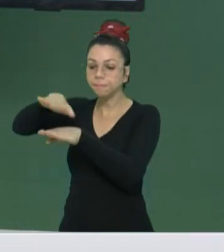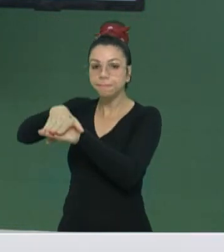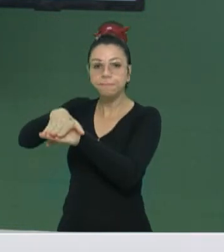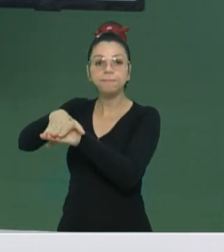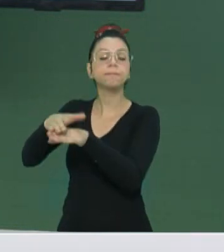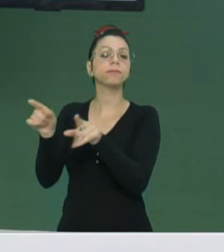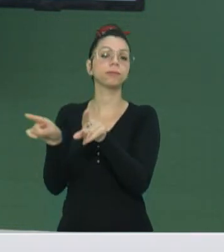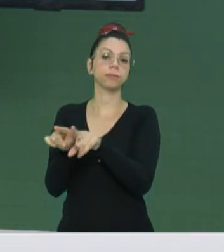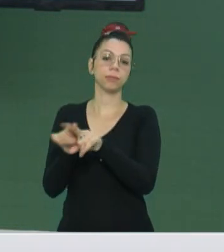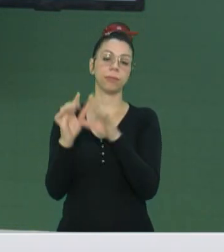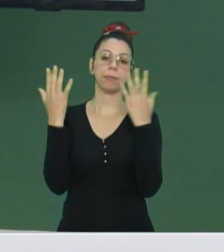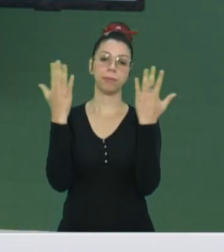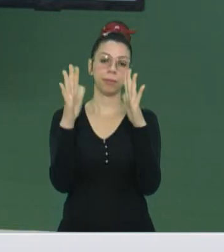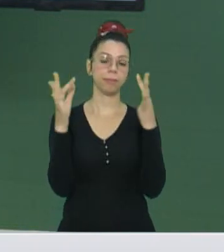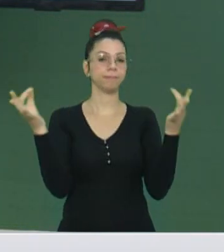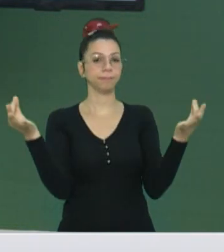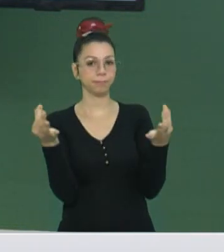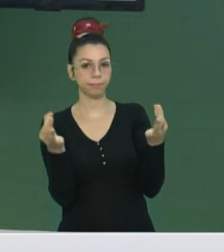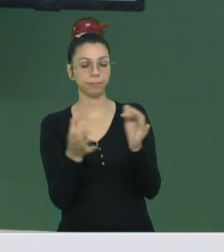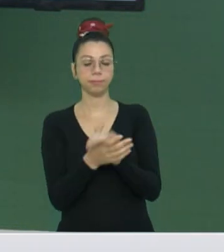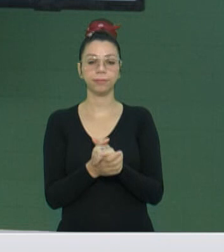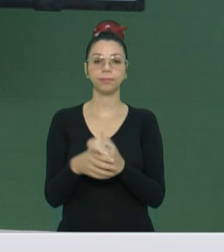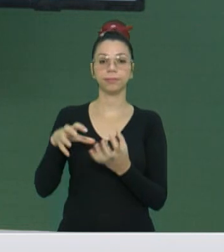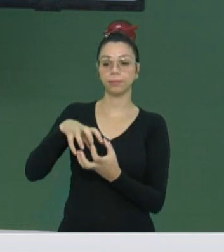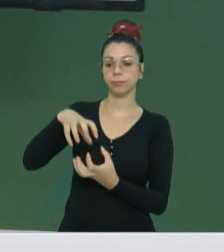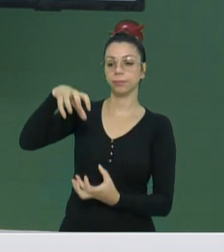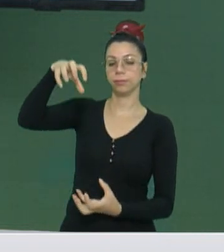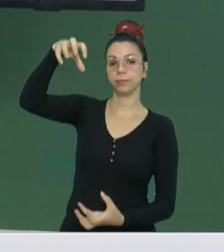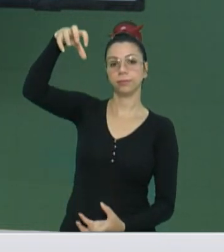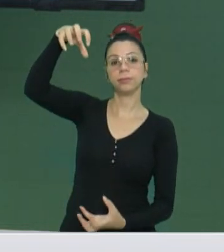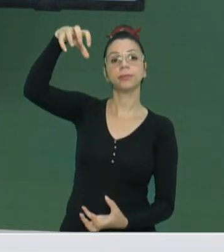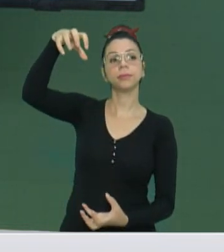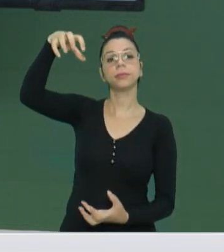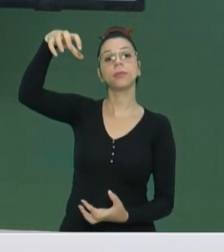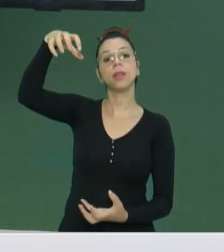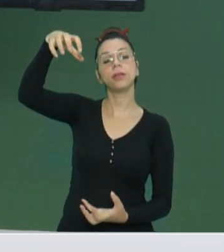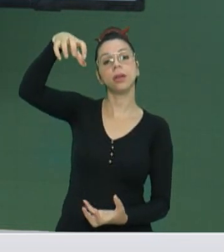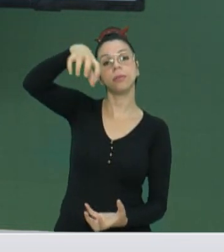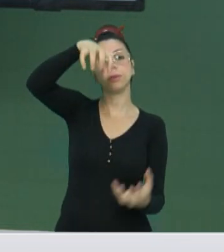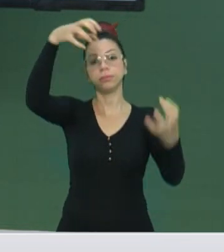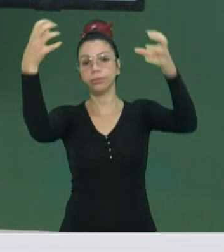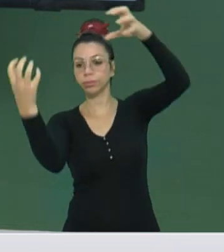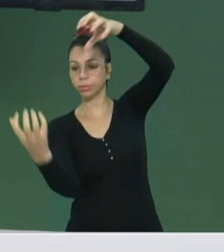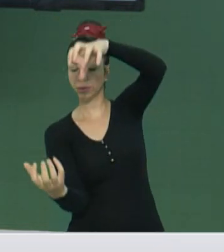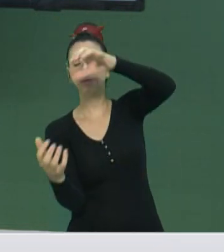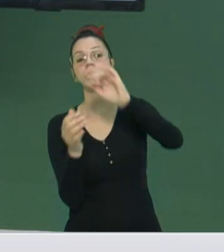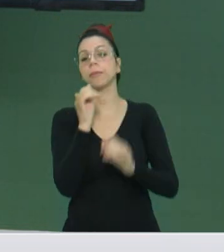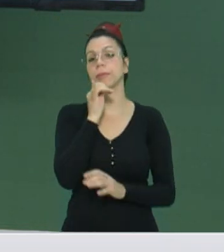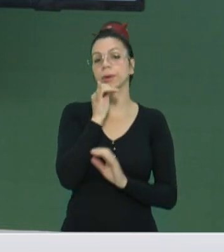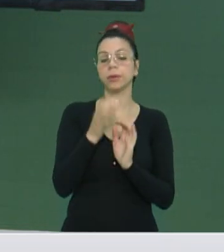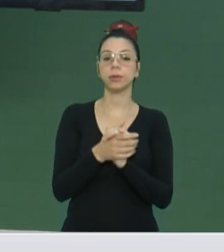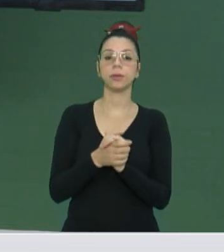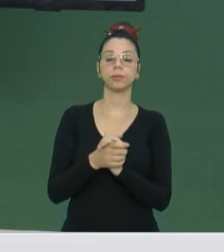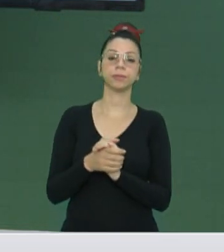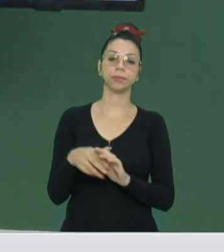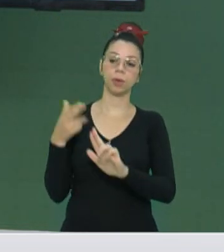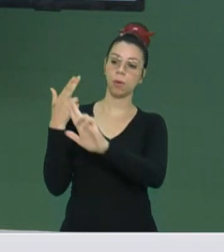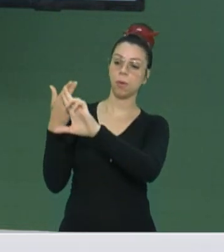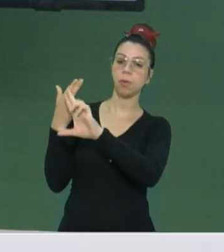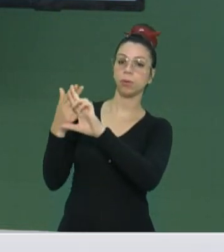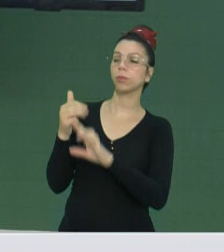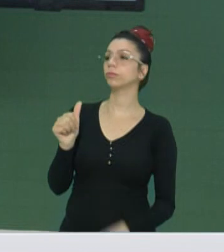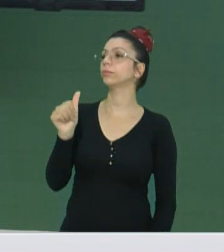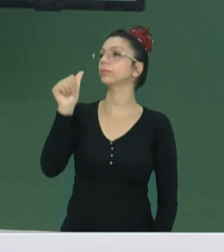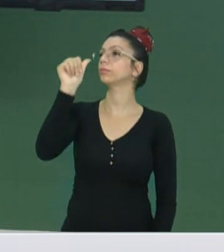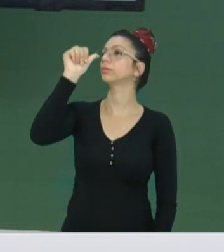Perfeito, parabéns. Deixe garrafas sempre viradas. Você usou lá, consumiu o conteúdo